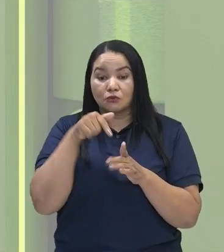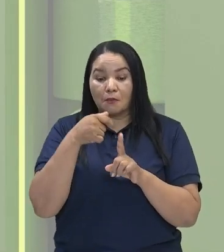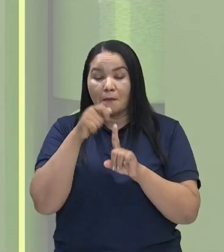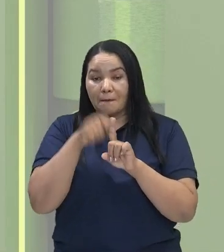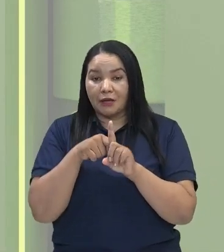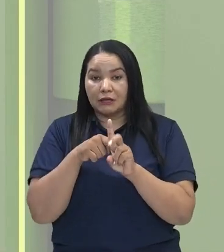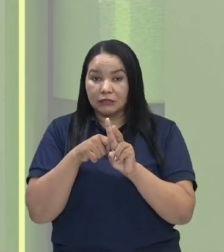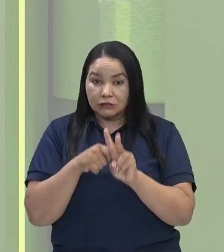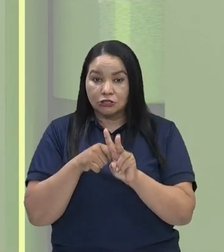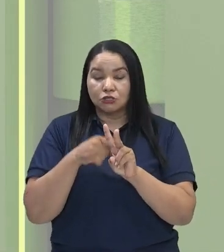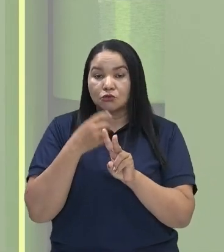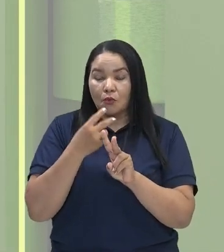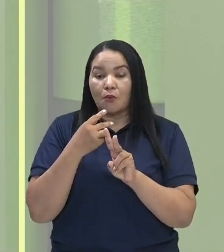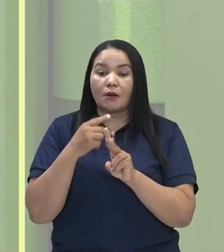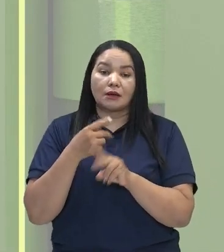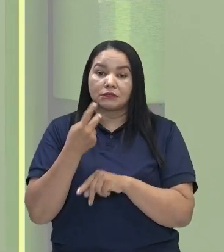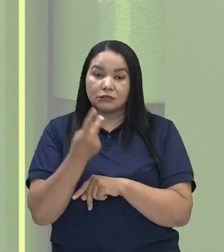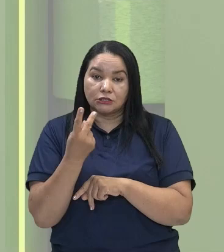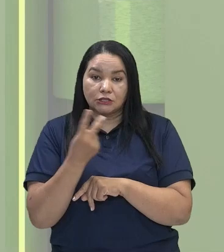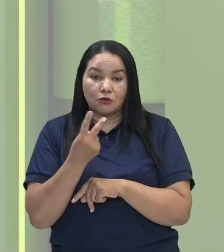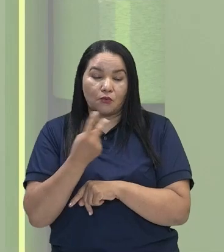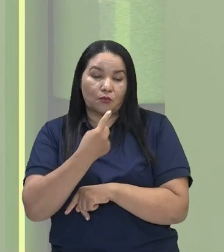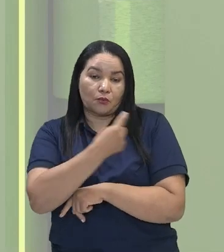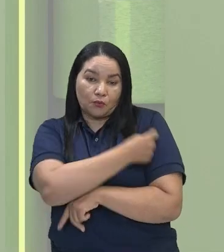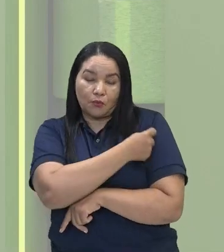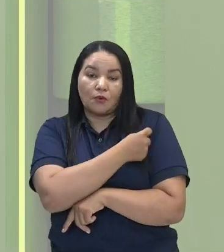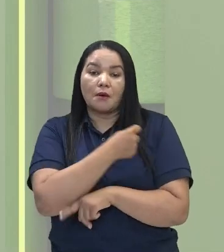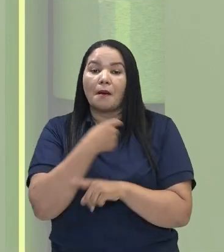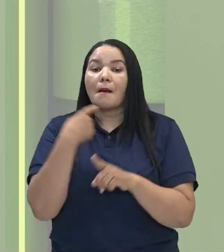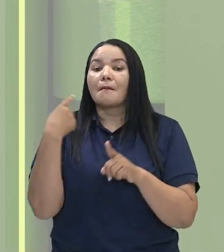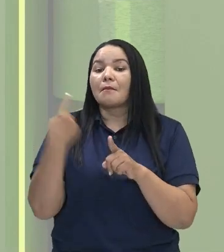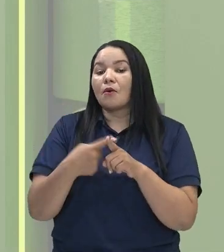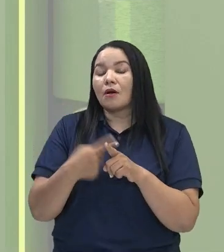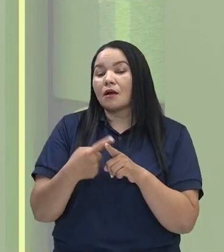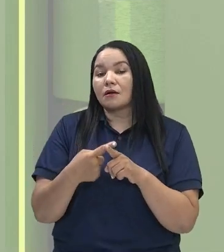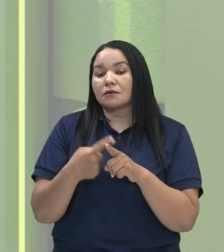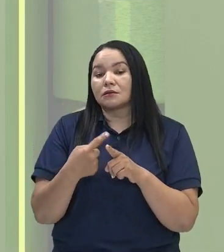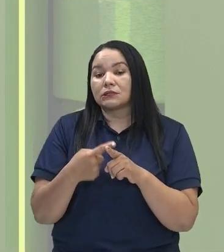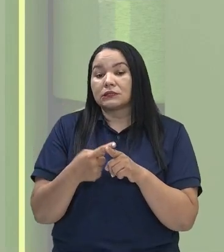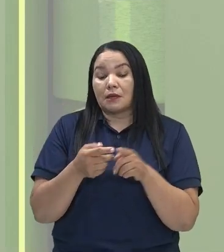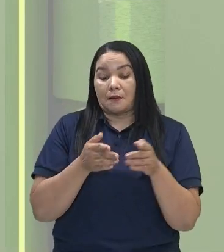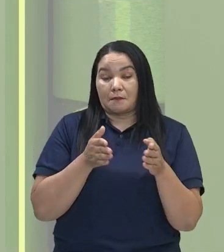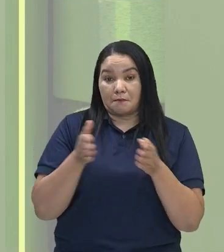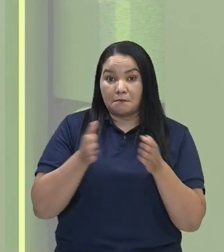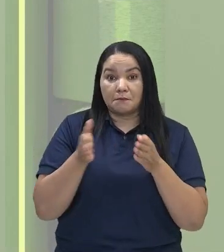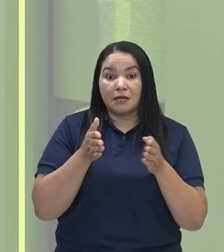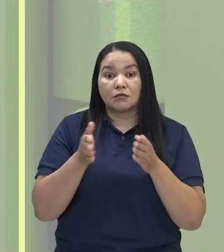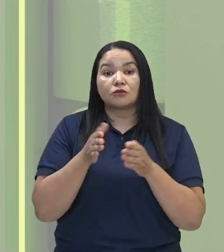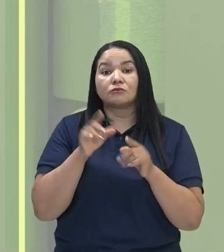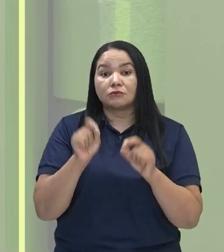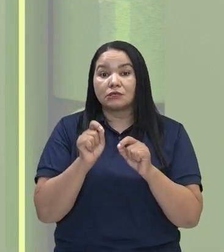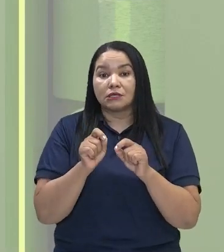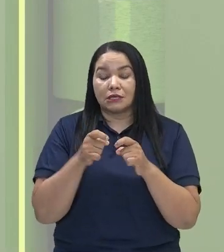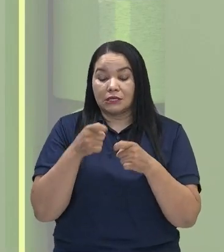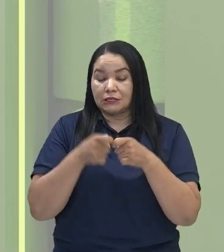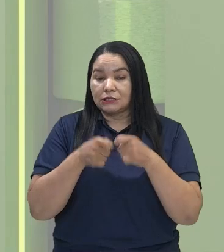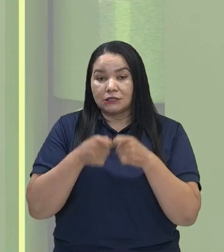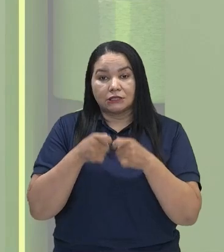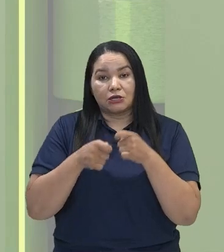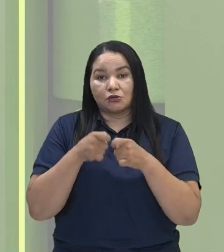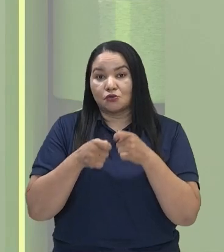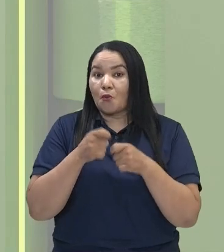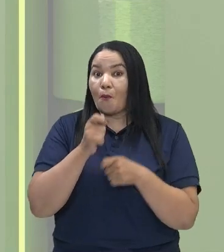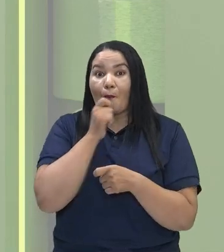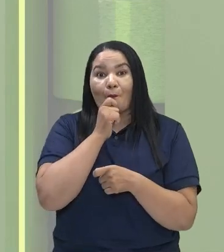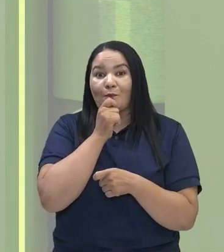dose, certo? Porque é justamente enquanto a criança ainda não iniciou a sua vida